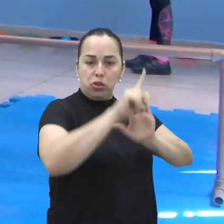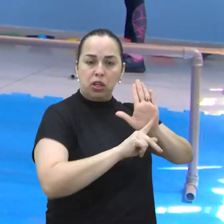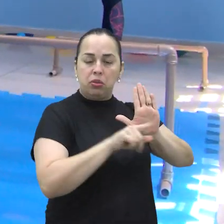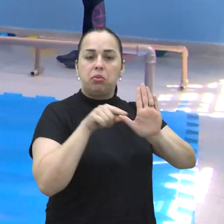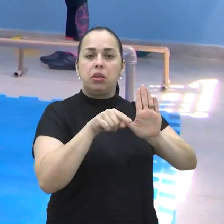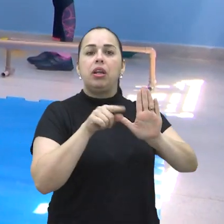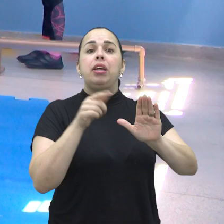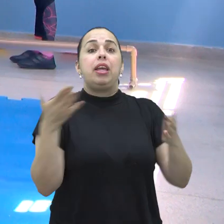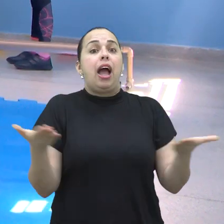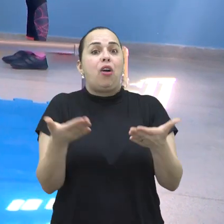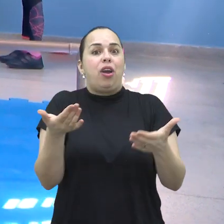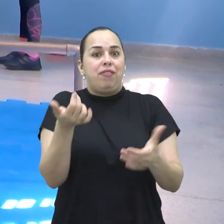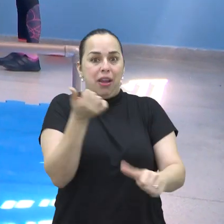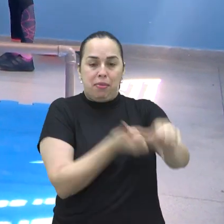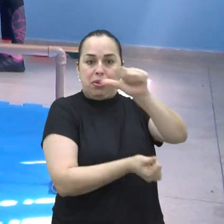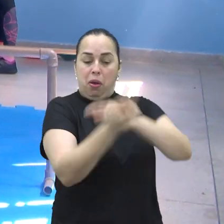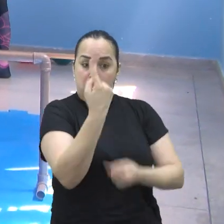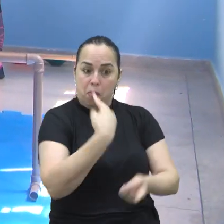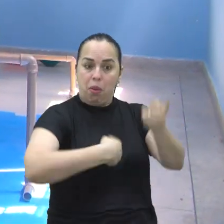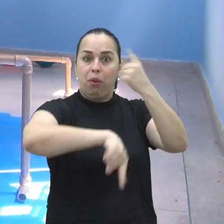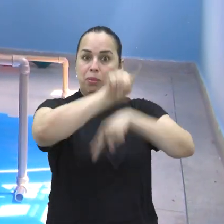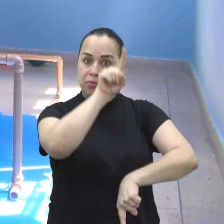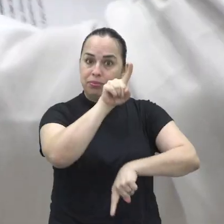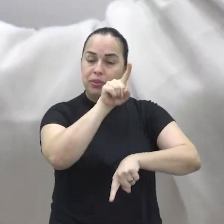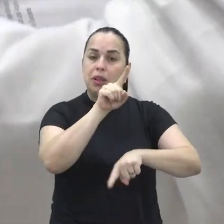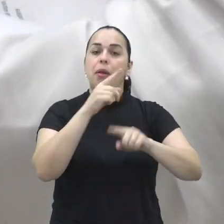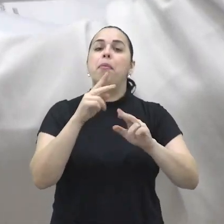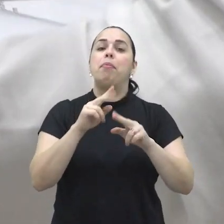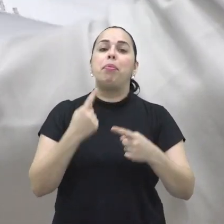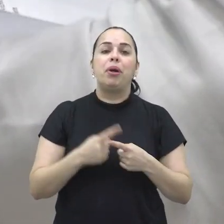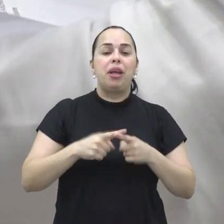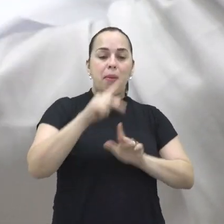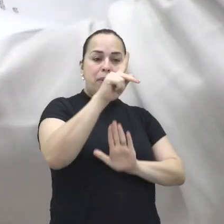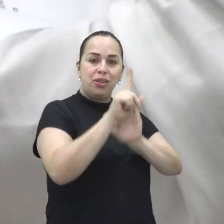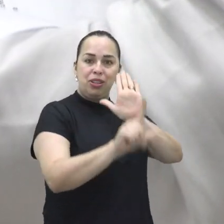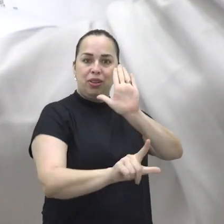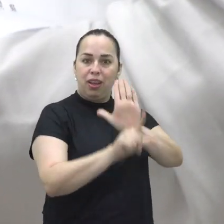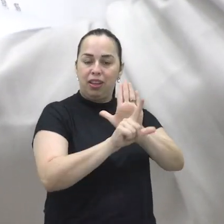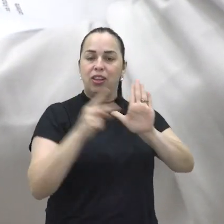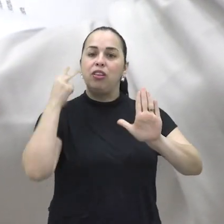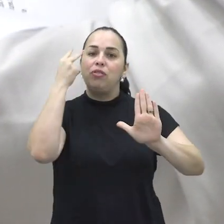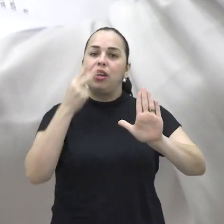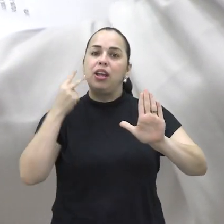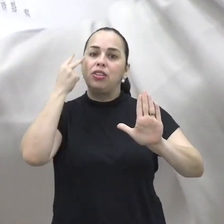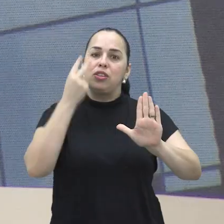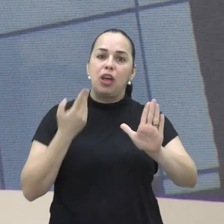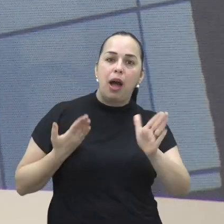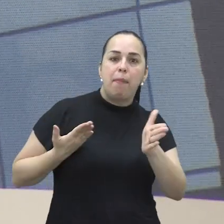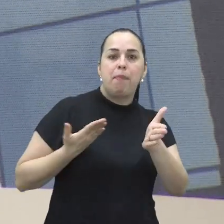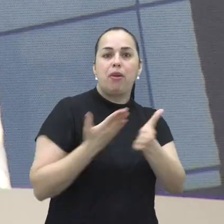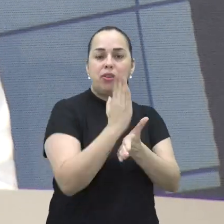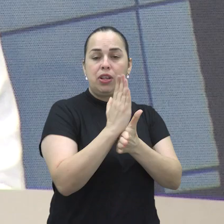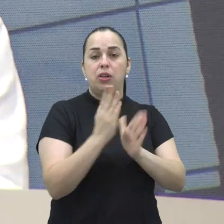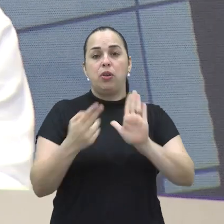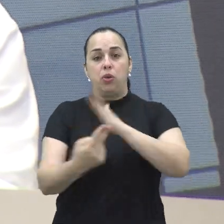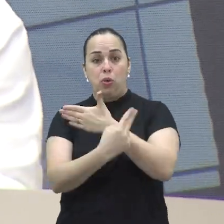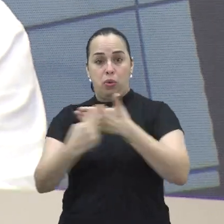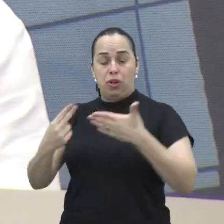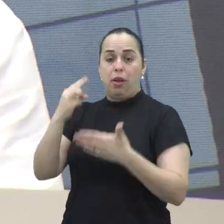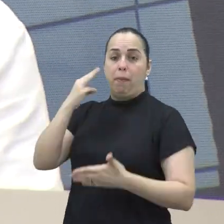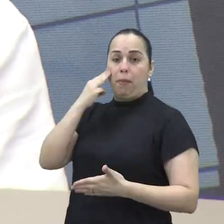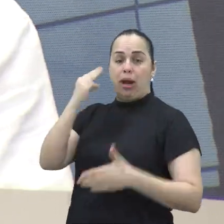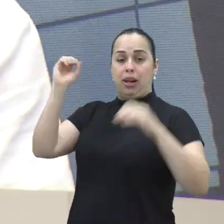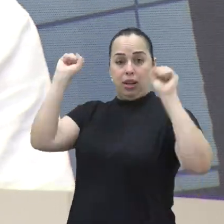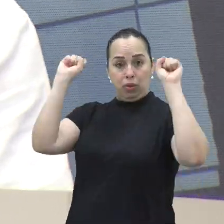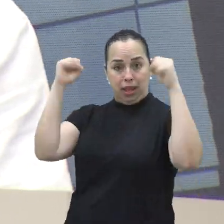trabalho que vai ganhar um reforço aqui no município. Um projeto aprovado pela Câmara, apresentado pelo